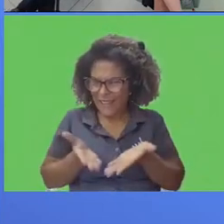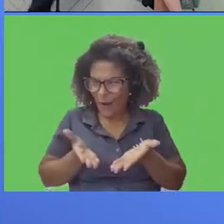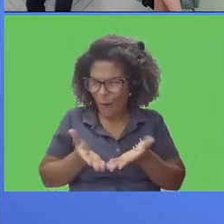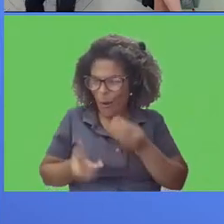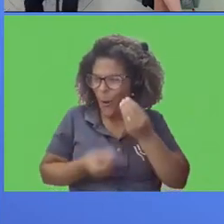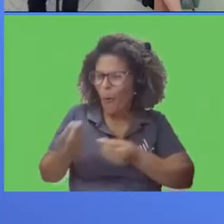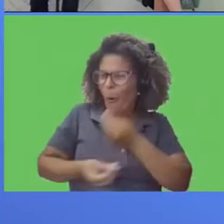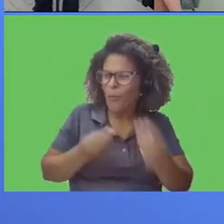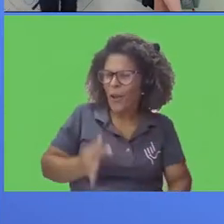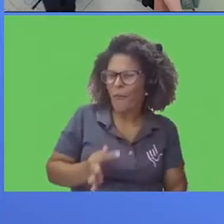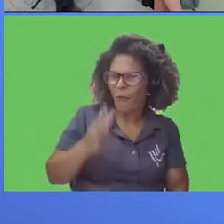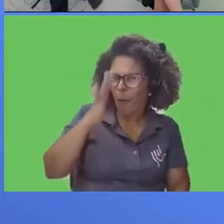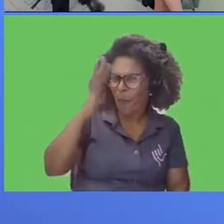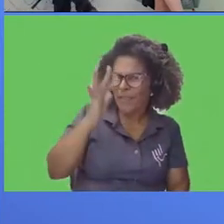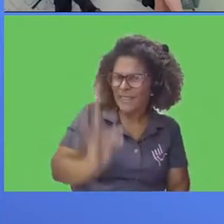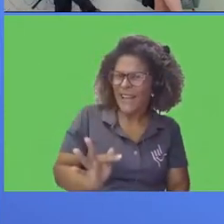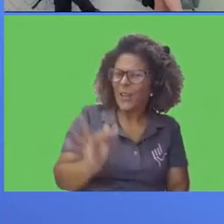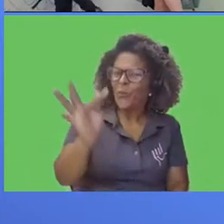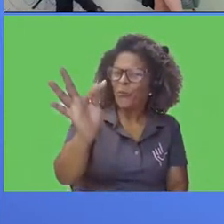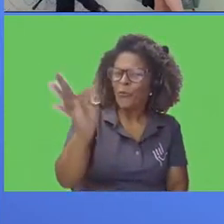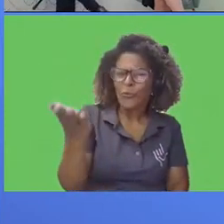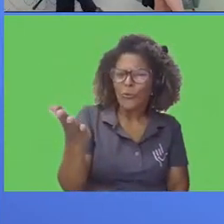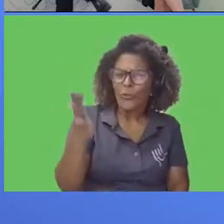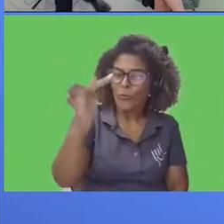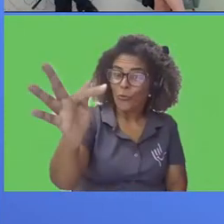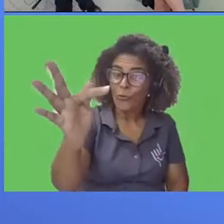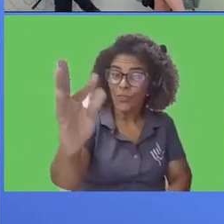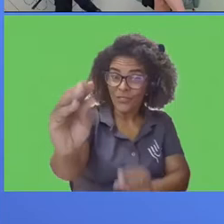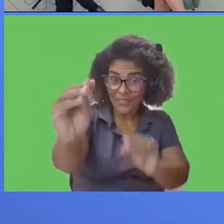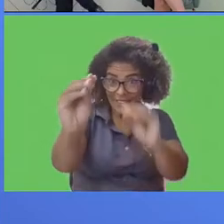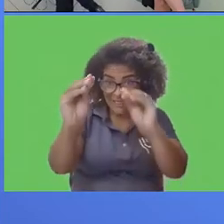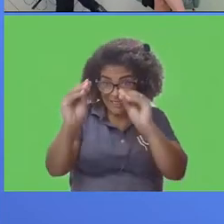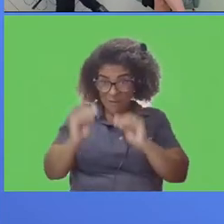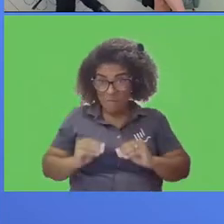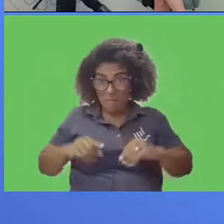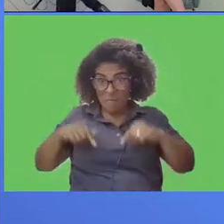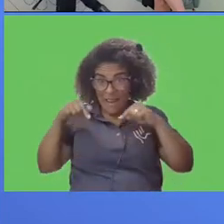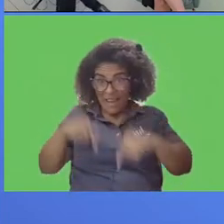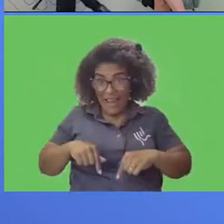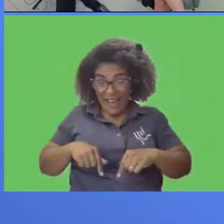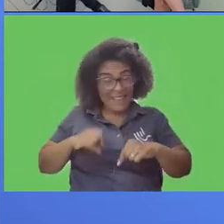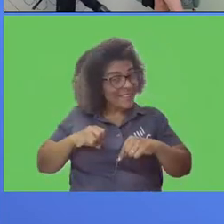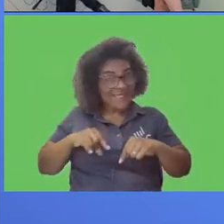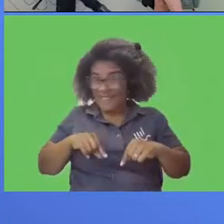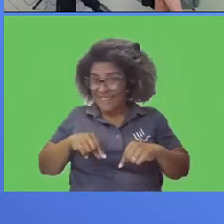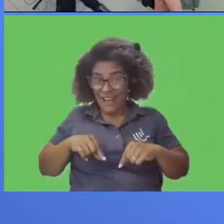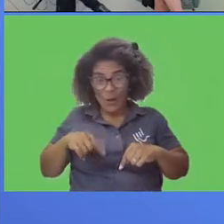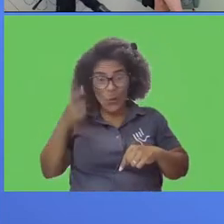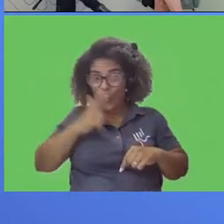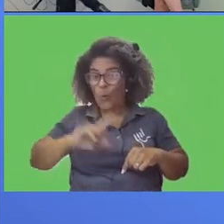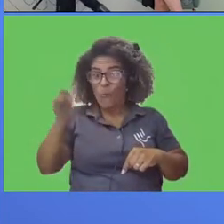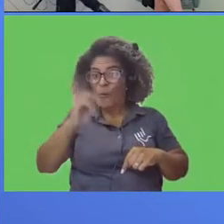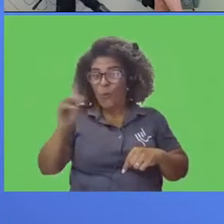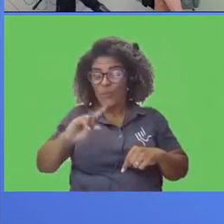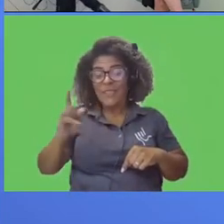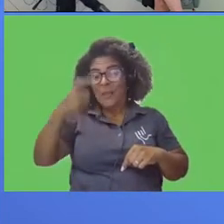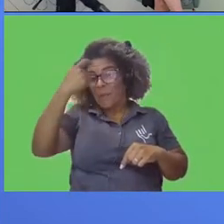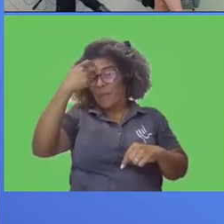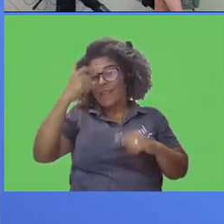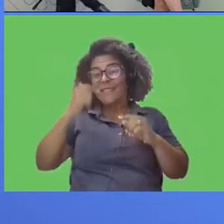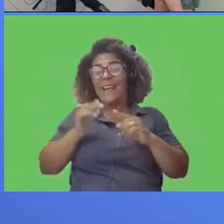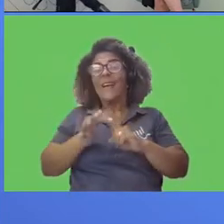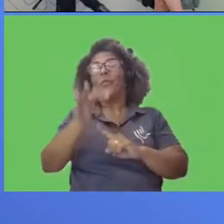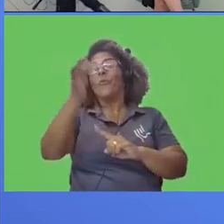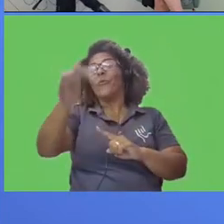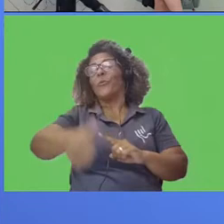quero trazer um horizonte do futuro para o presente, porque senão a gente não vai conseguir sequer ter expectativas